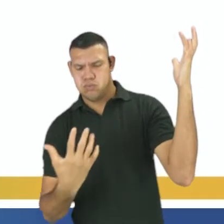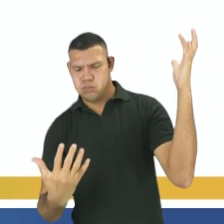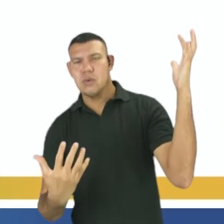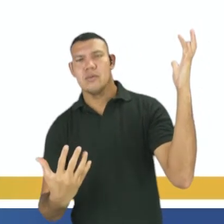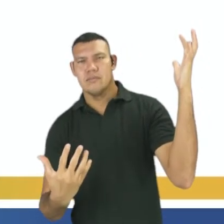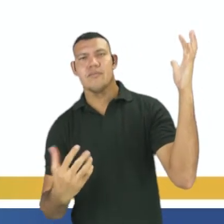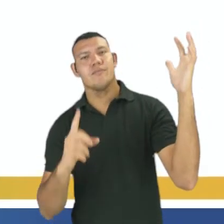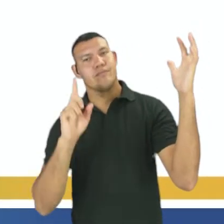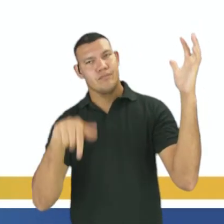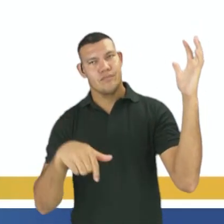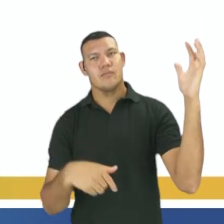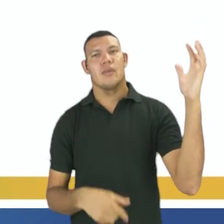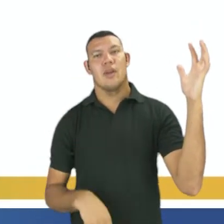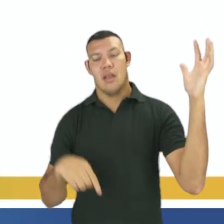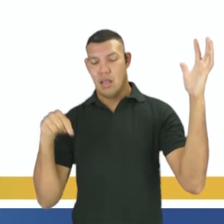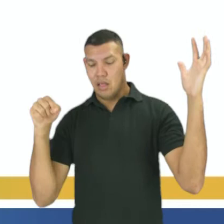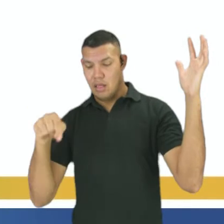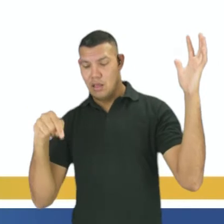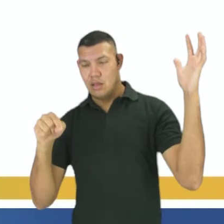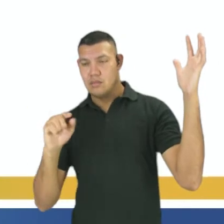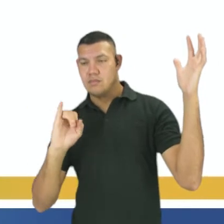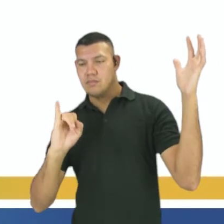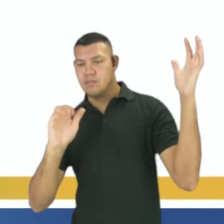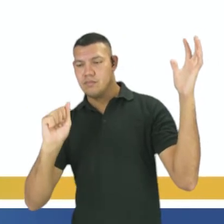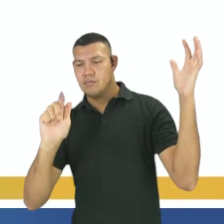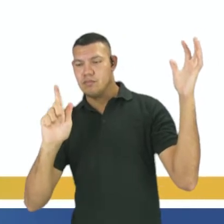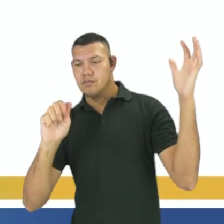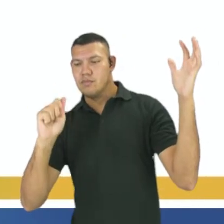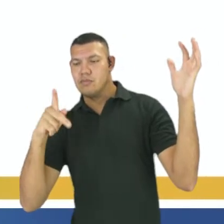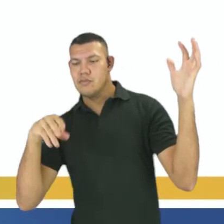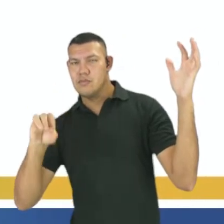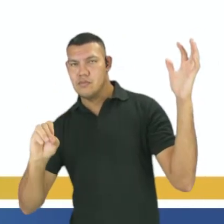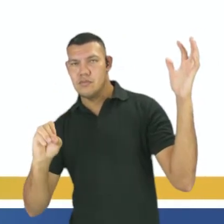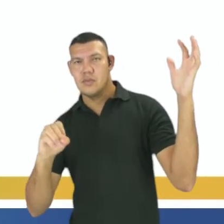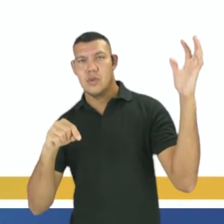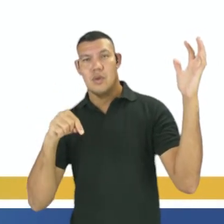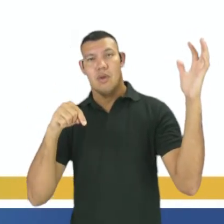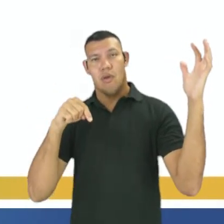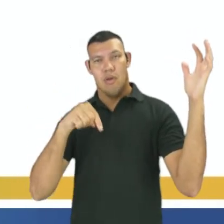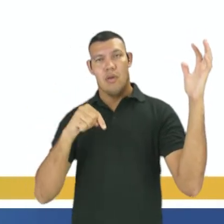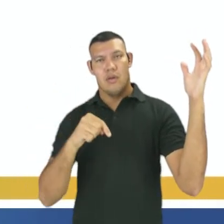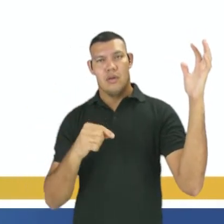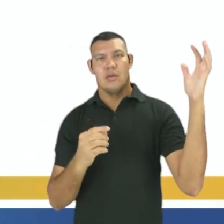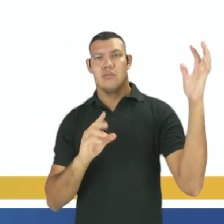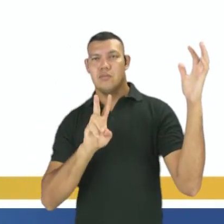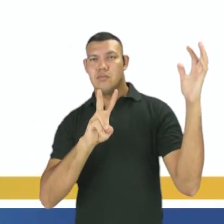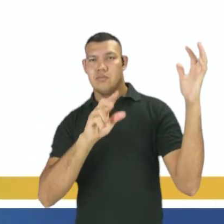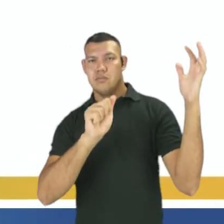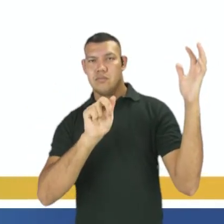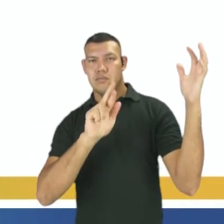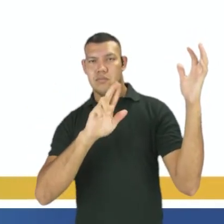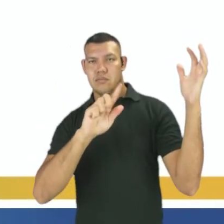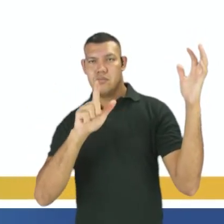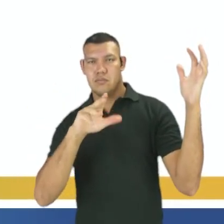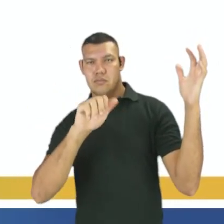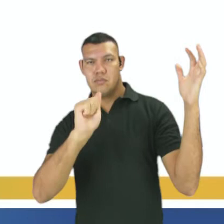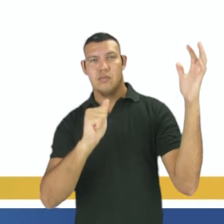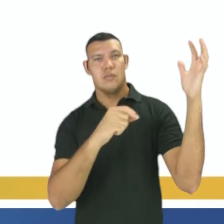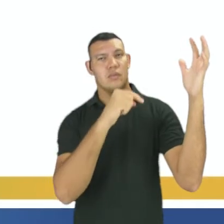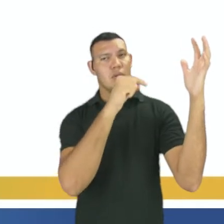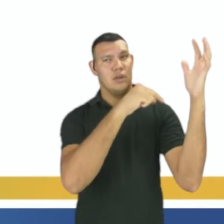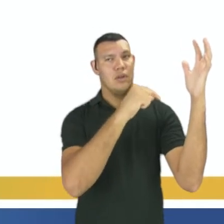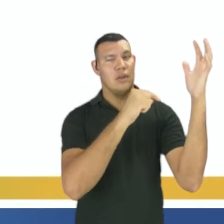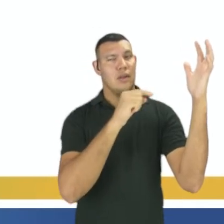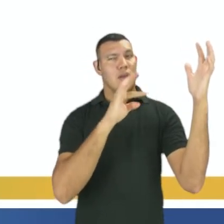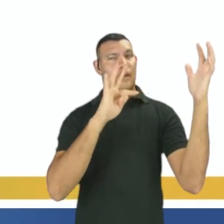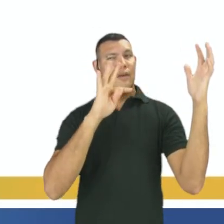as matas encontrado em maior parte da floresta Amazônia e ela não sofre inundações né Por pelos Rios né então e se